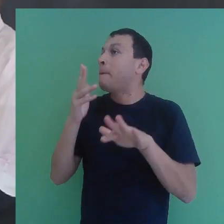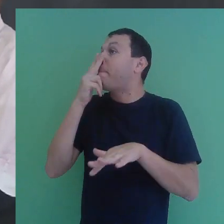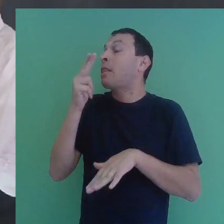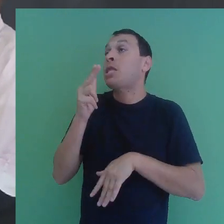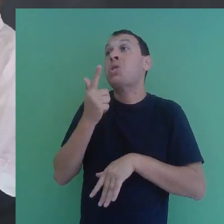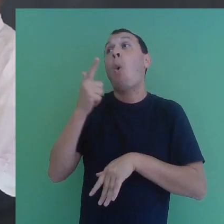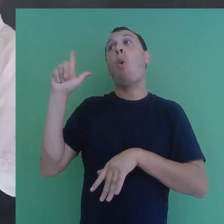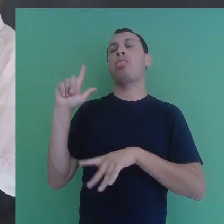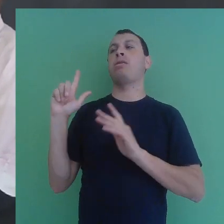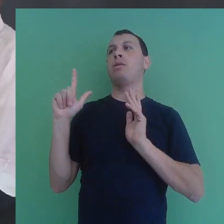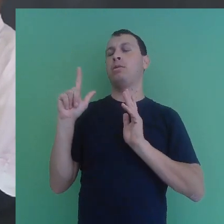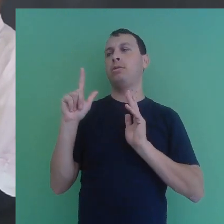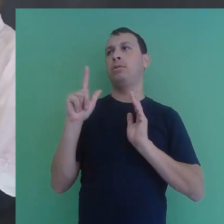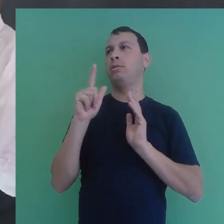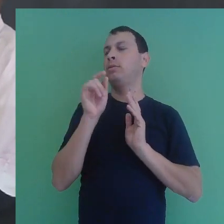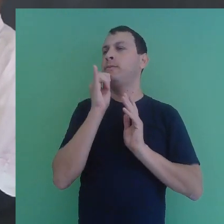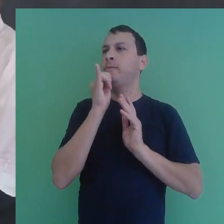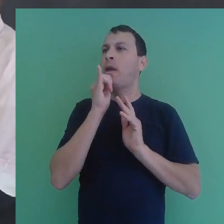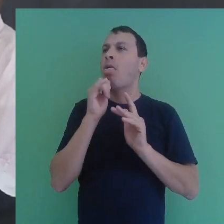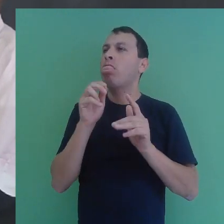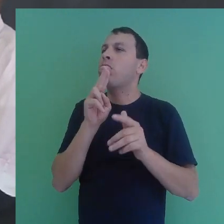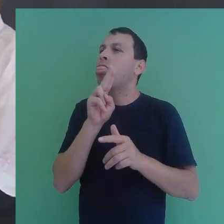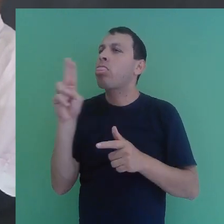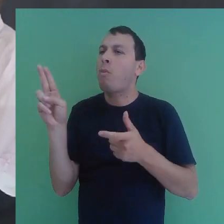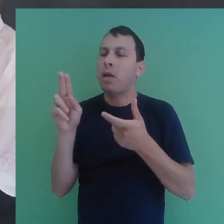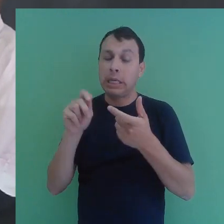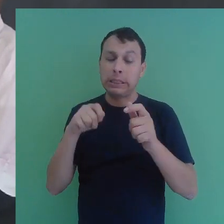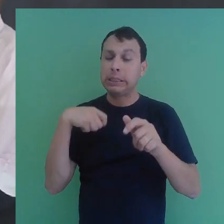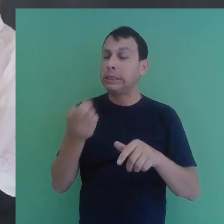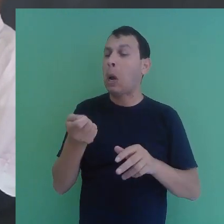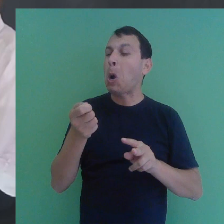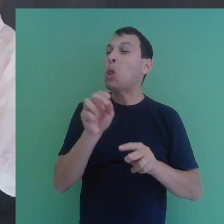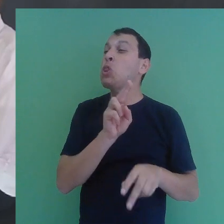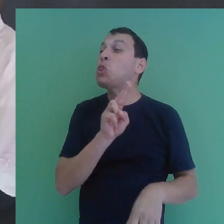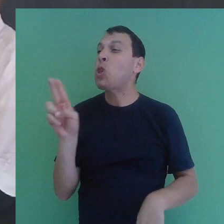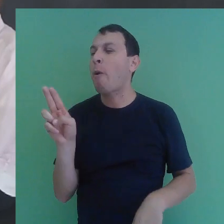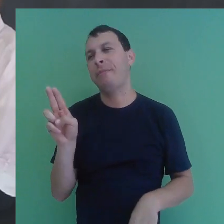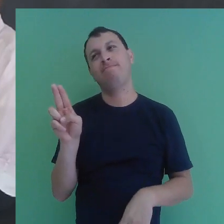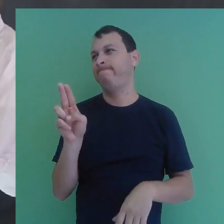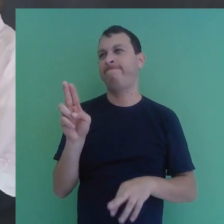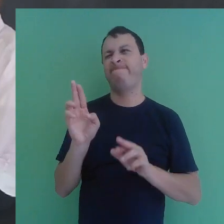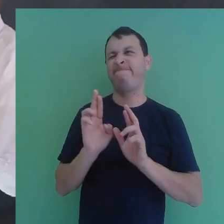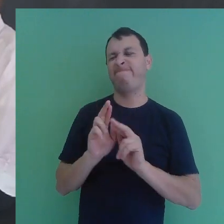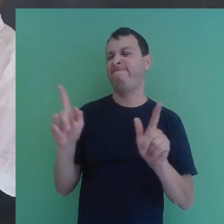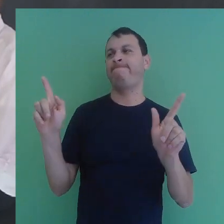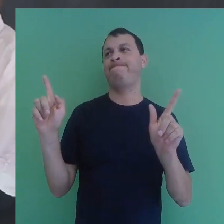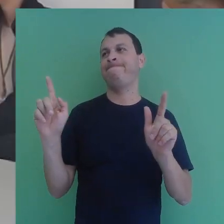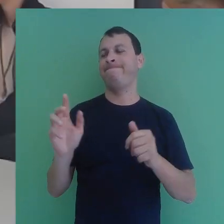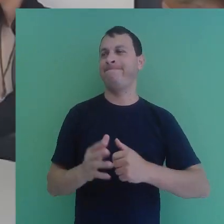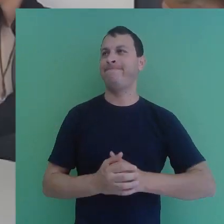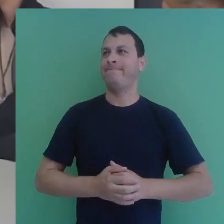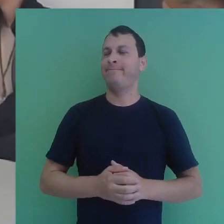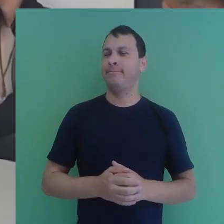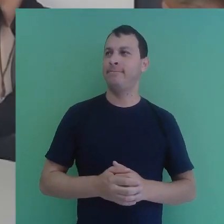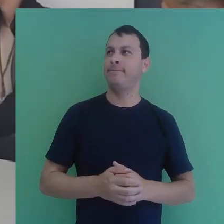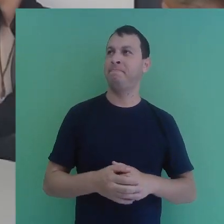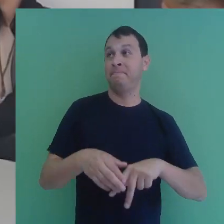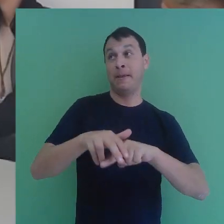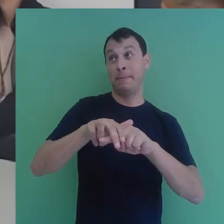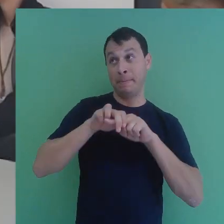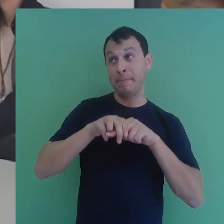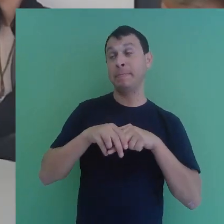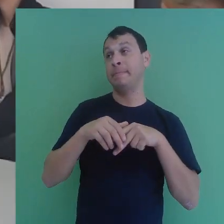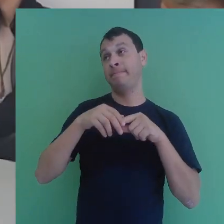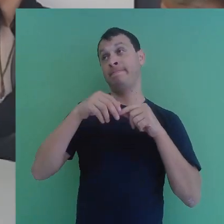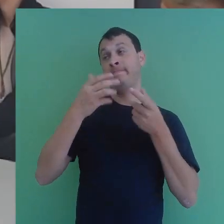parecem a mesma coisa. Quando a gente dá nome a um sinal, ele nem parece a mesma coisa do que você está falando em português. Então, para a pessoa